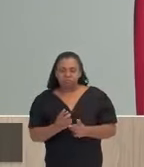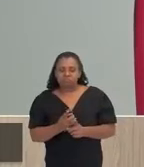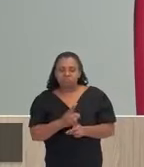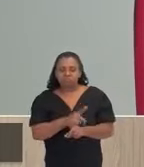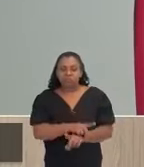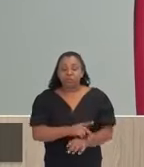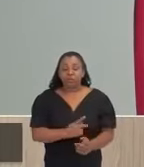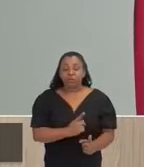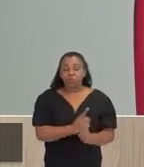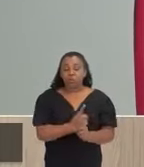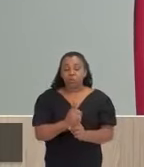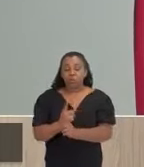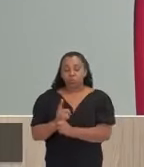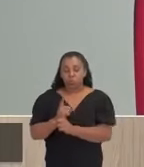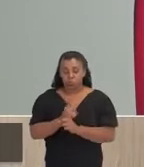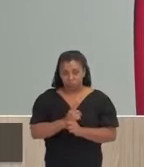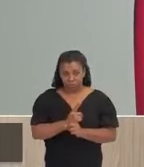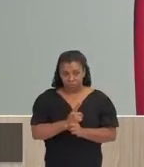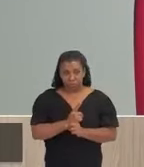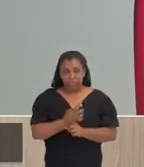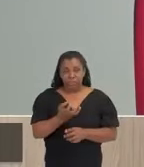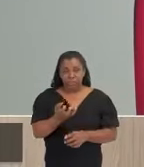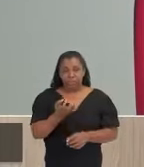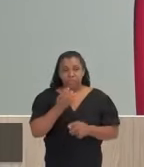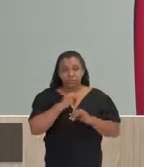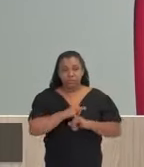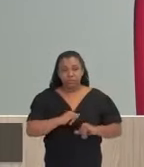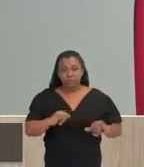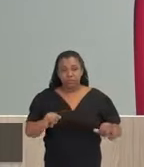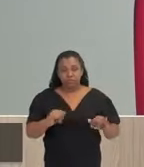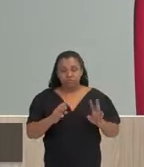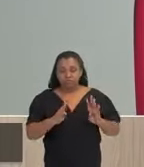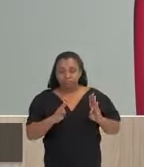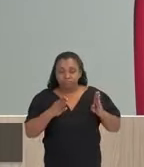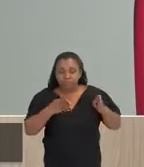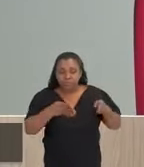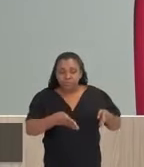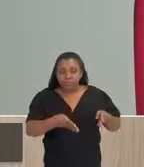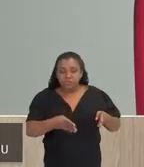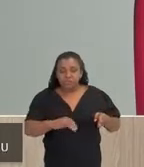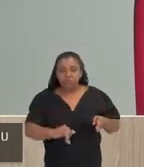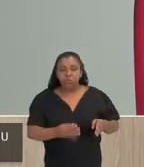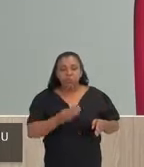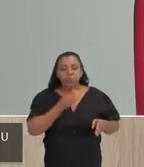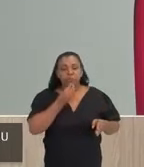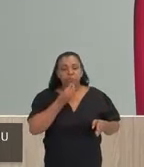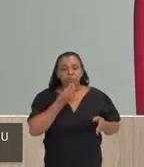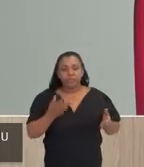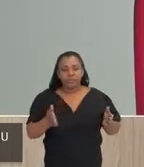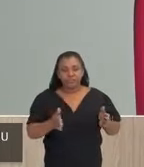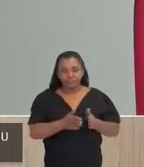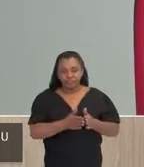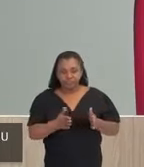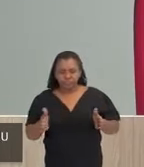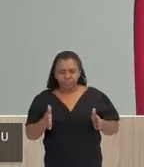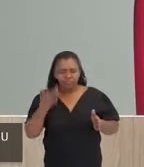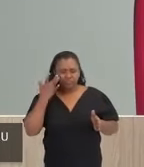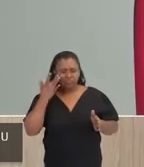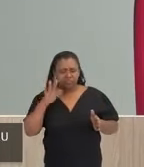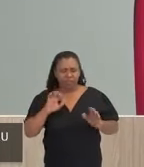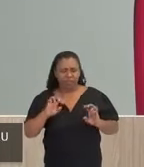encontra. Queria dizer, chamar atenção para, no momento oportuno, eu não sei se vai ser durante esse seminário, que